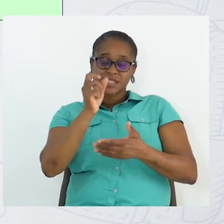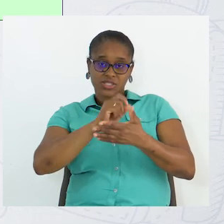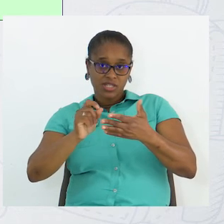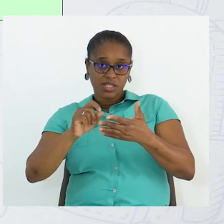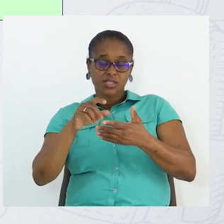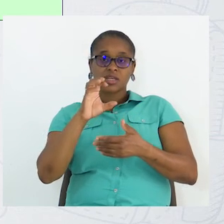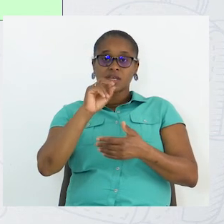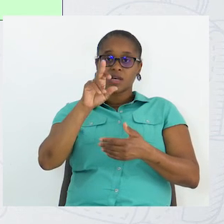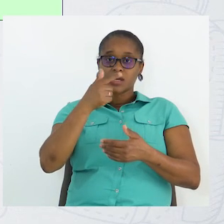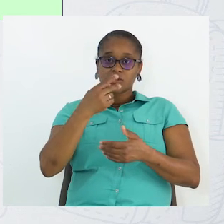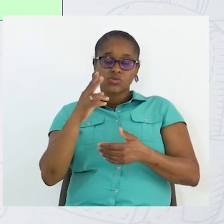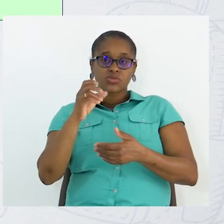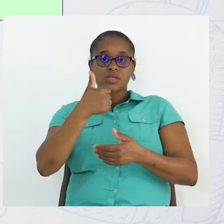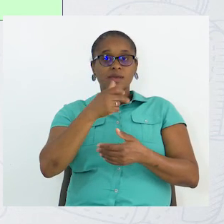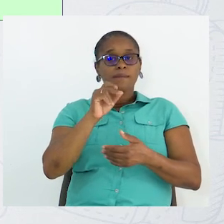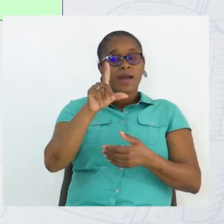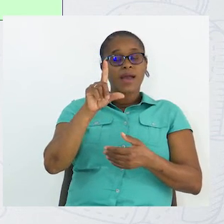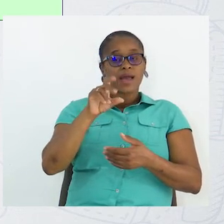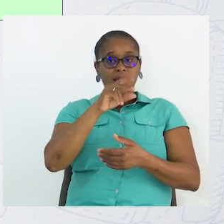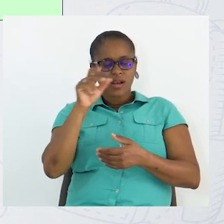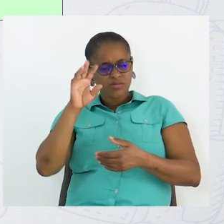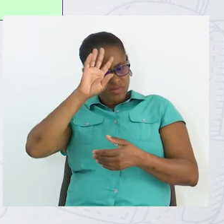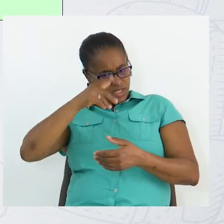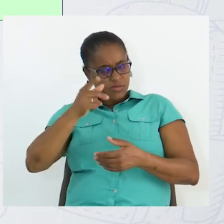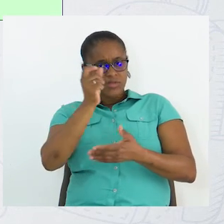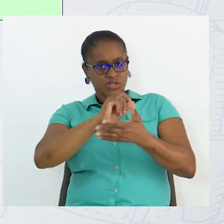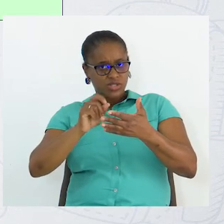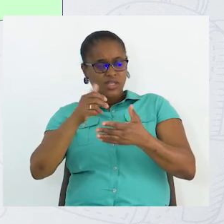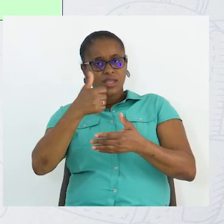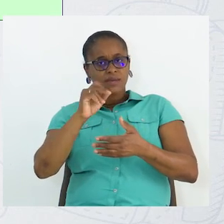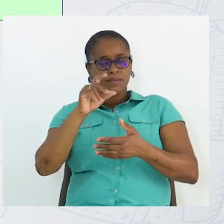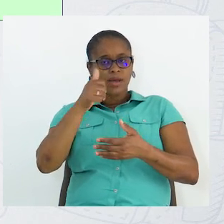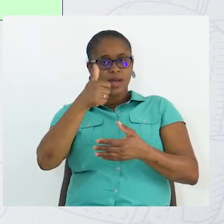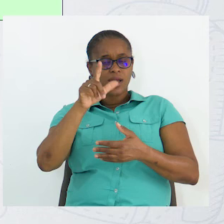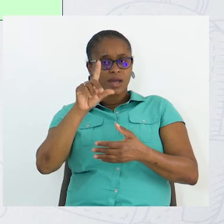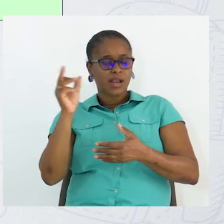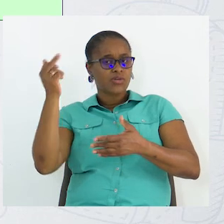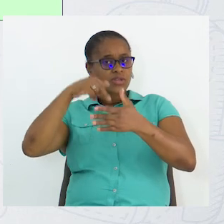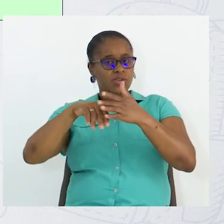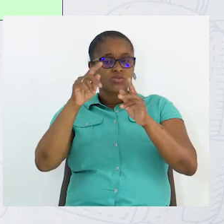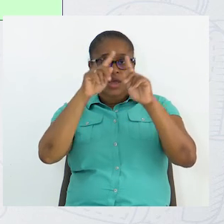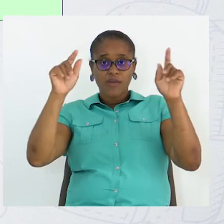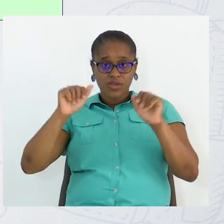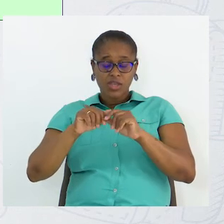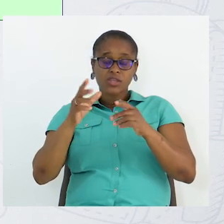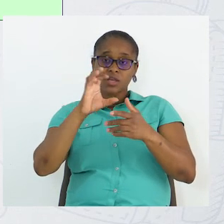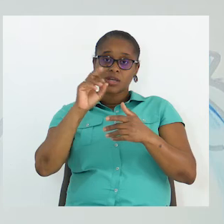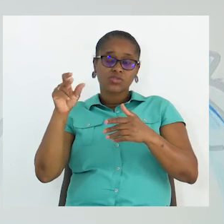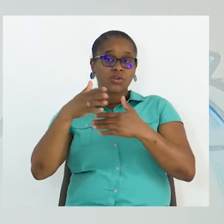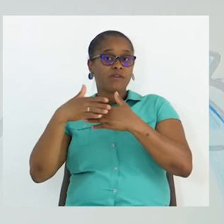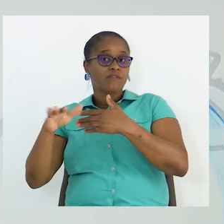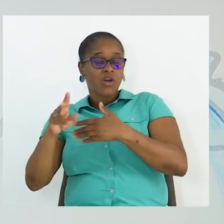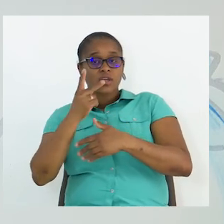e balão, sabendo que legenda e balão vêm dentro da vinheta e já o cartucho vem fora da